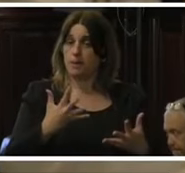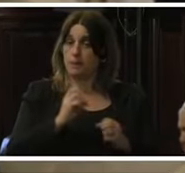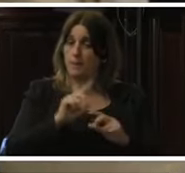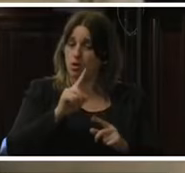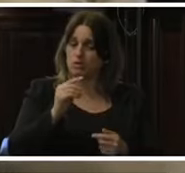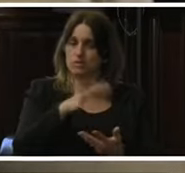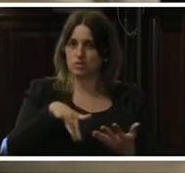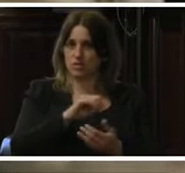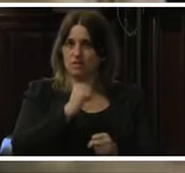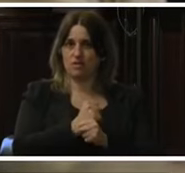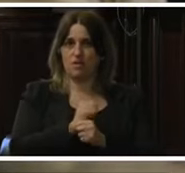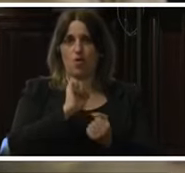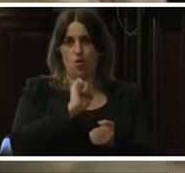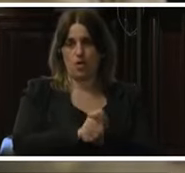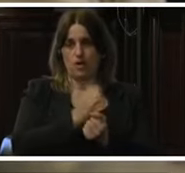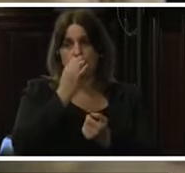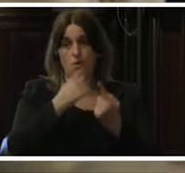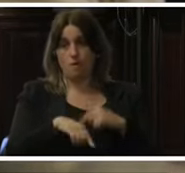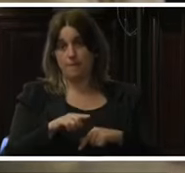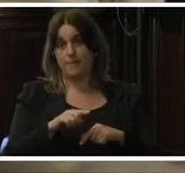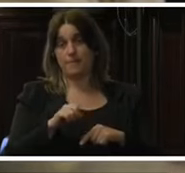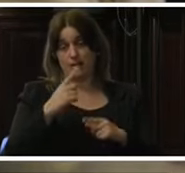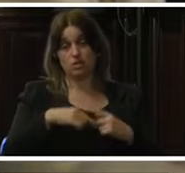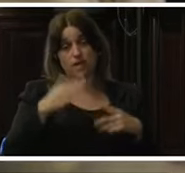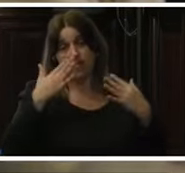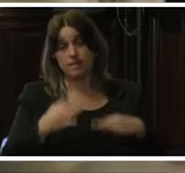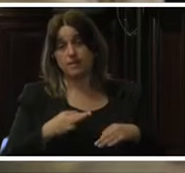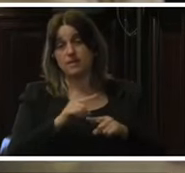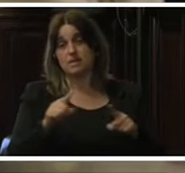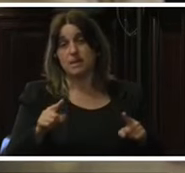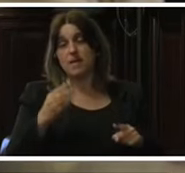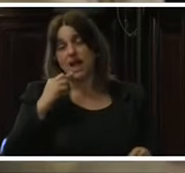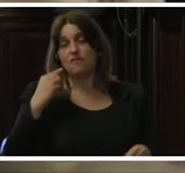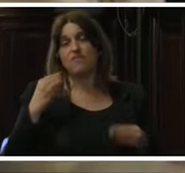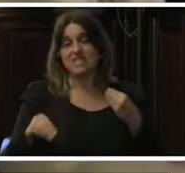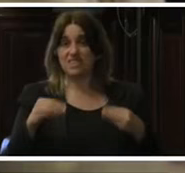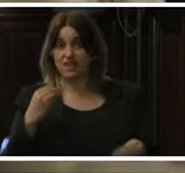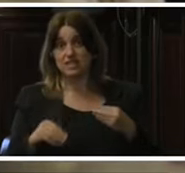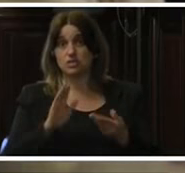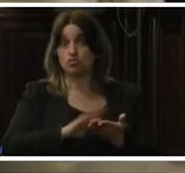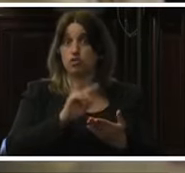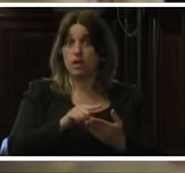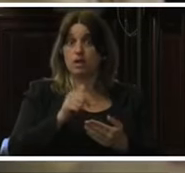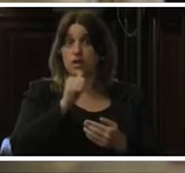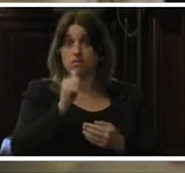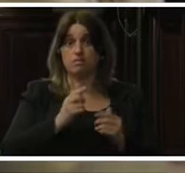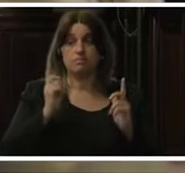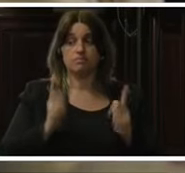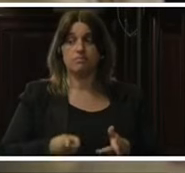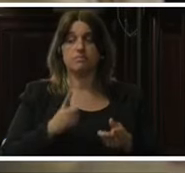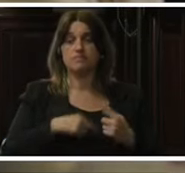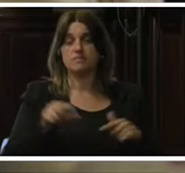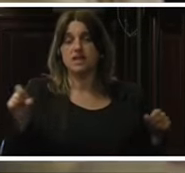amazônica e obviamente que a flexibilização é dessa portaria faz com que essas comunidades